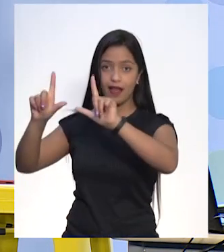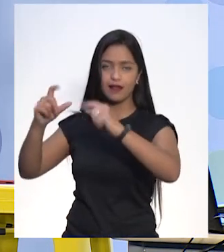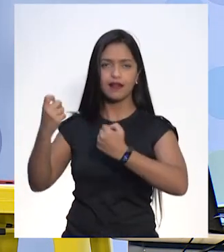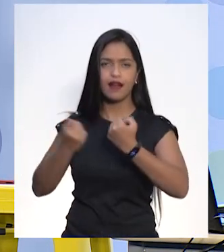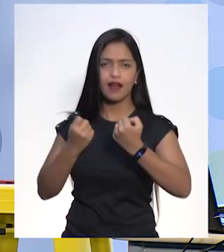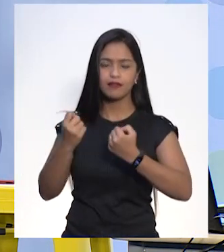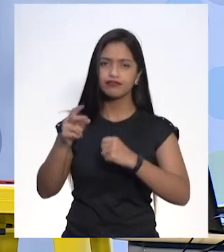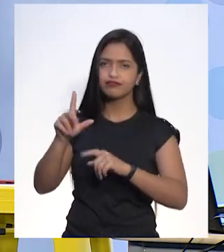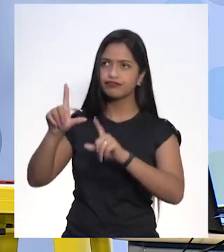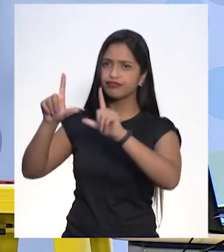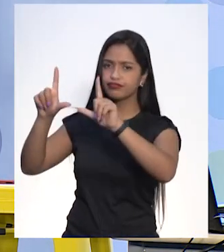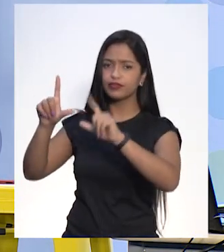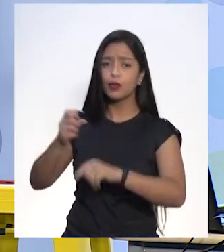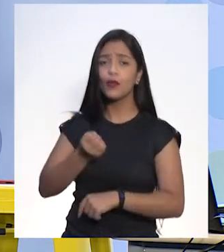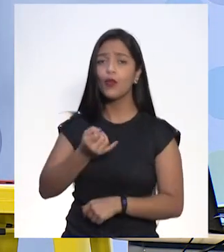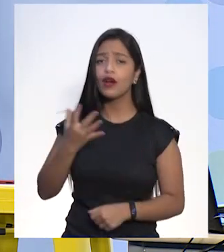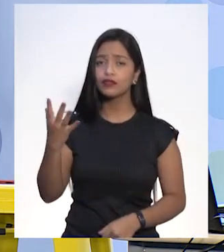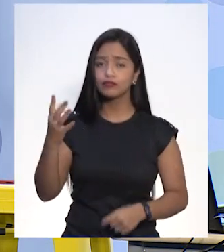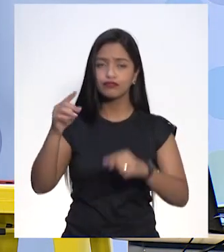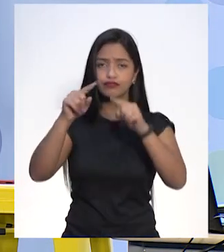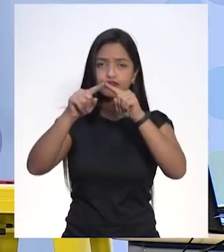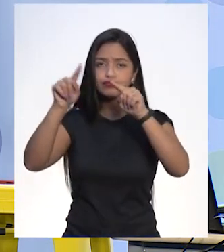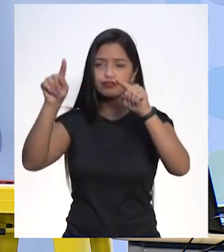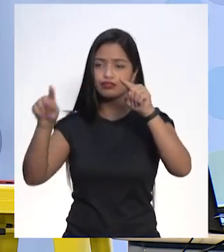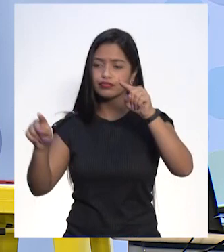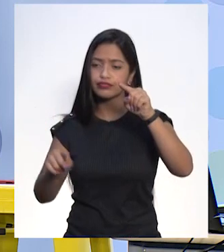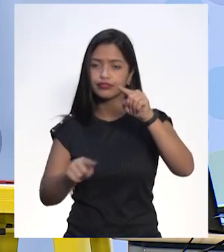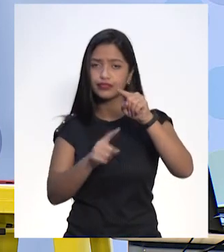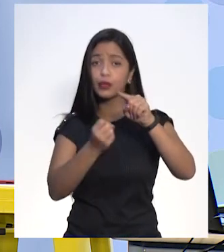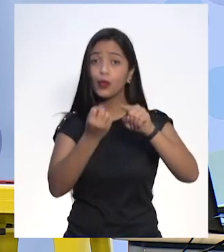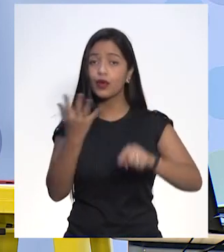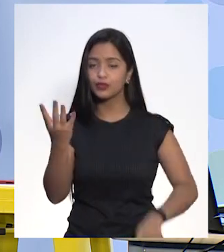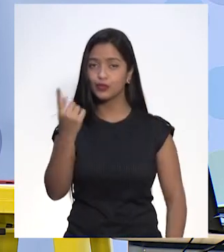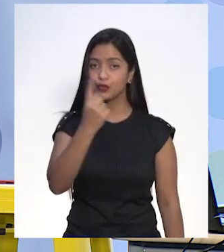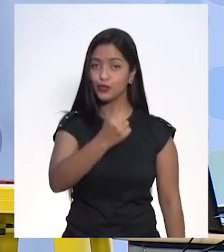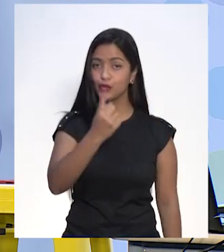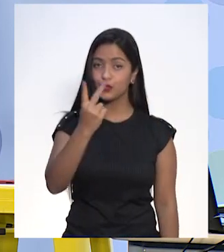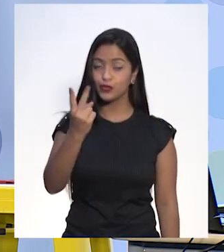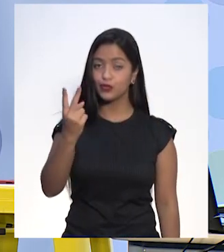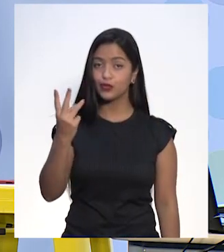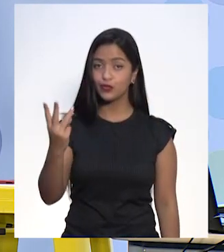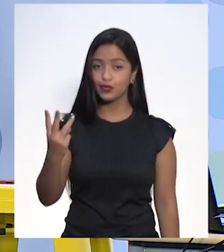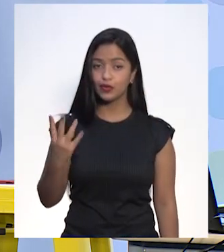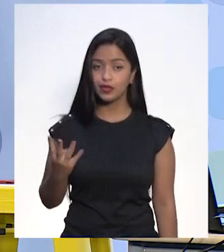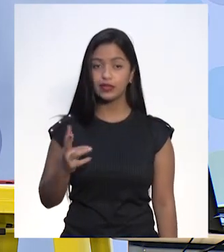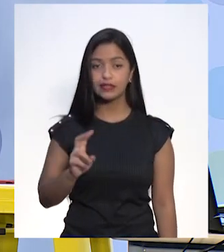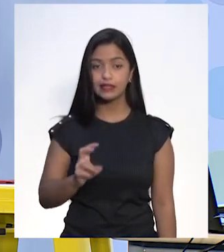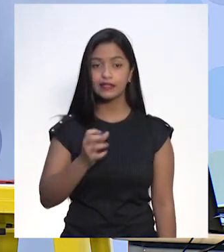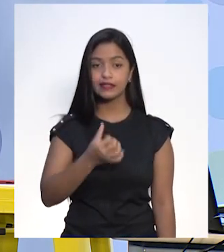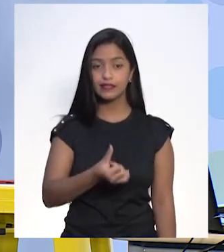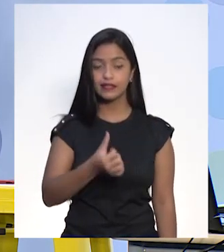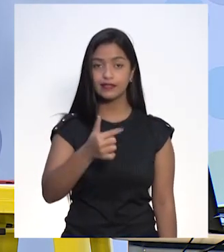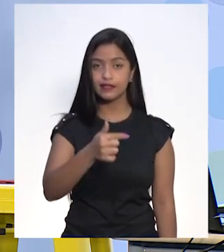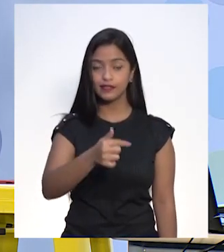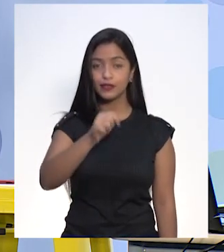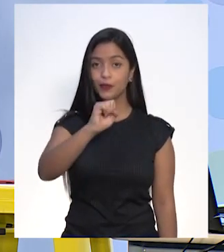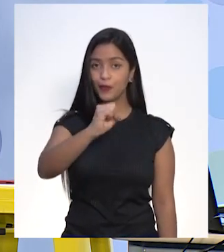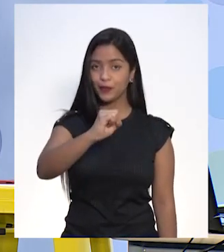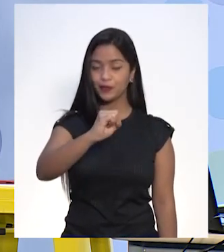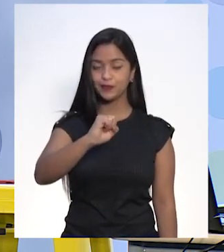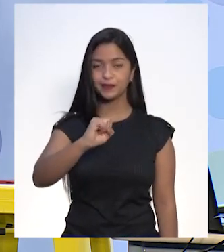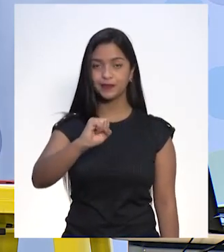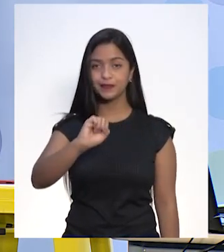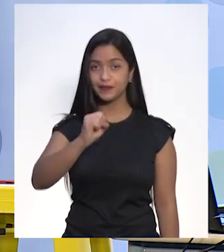1, 2, 3, 4, 5. Opa! 6, 7,